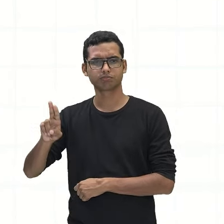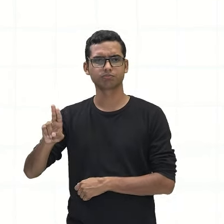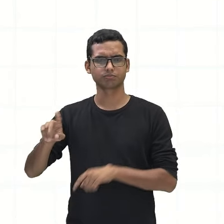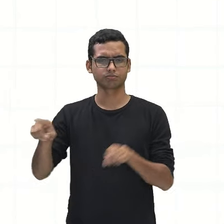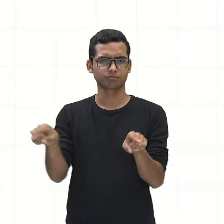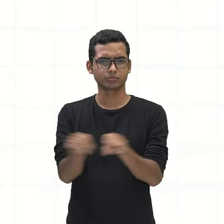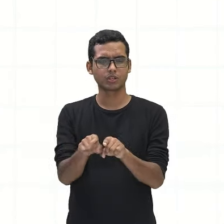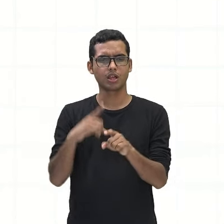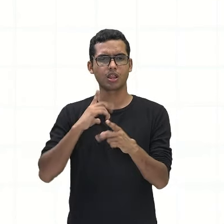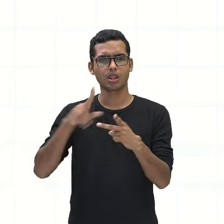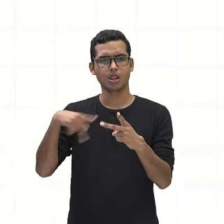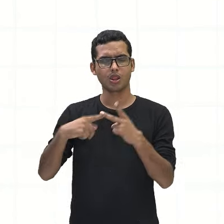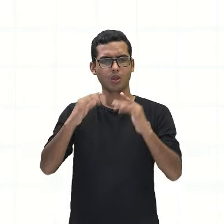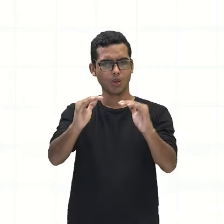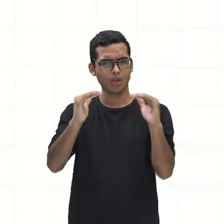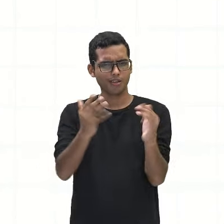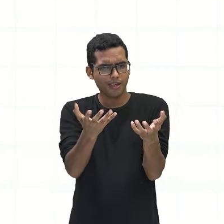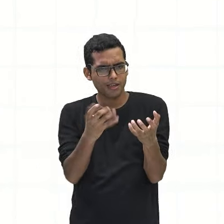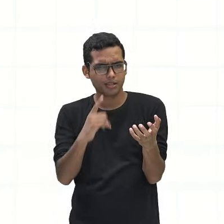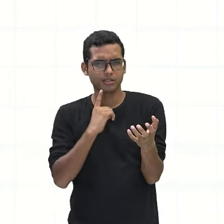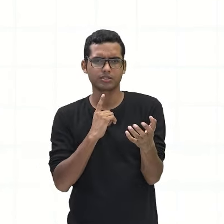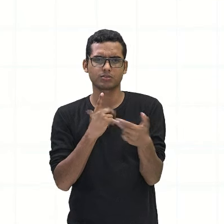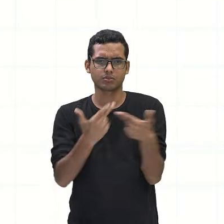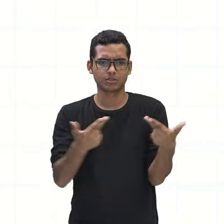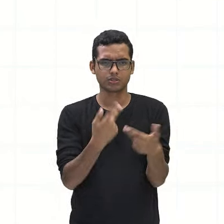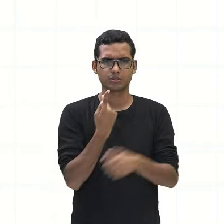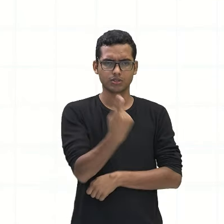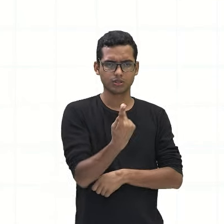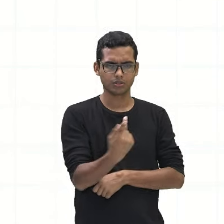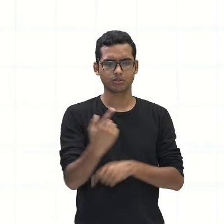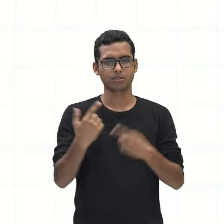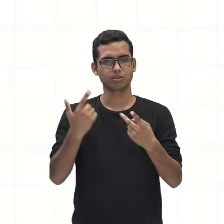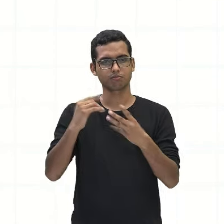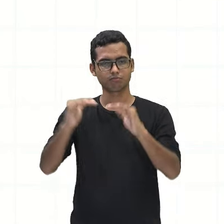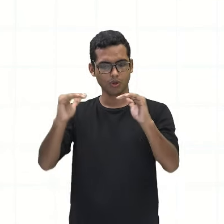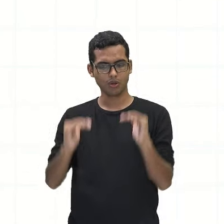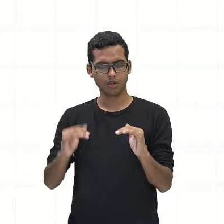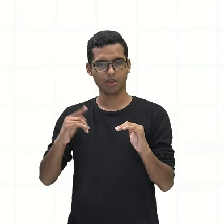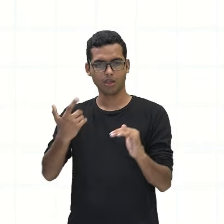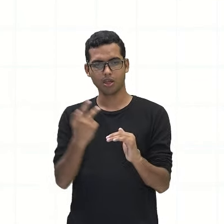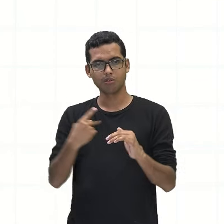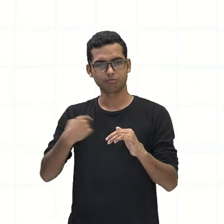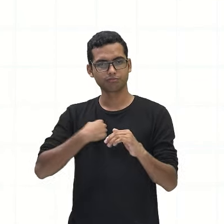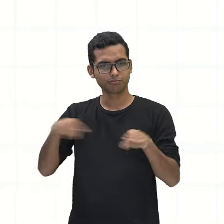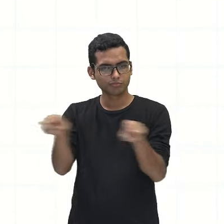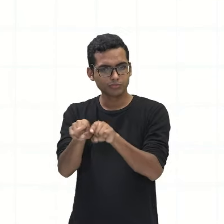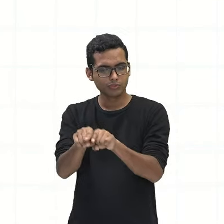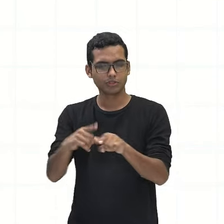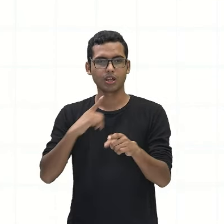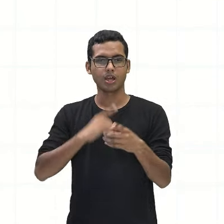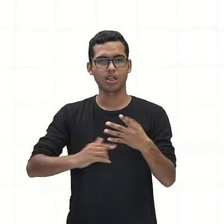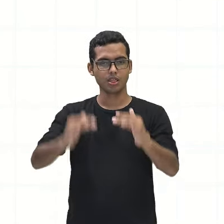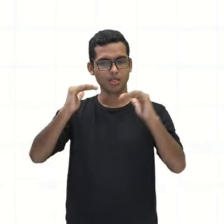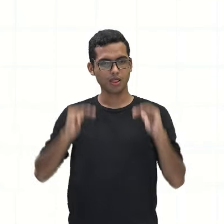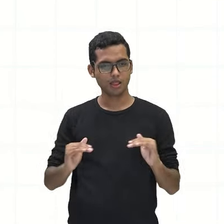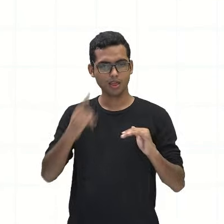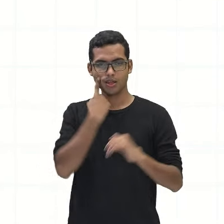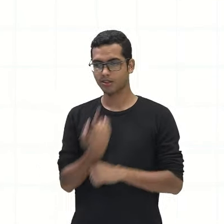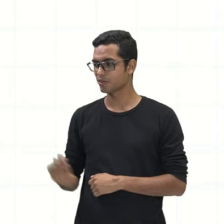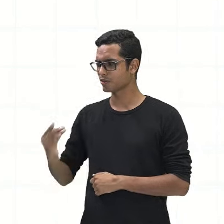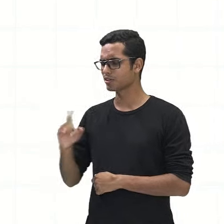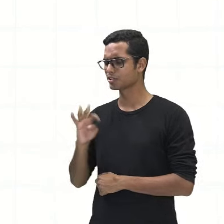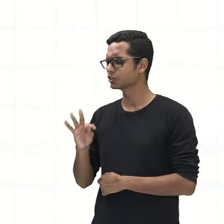que tivesse alguma coisa entre nós, sabe? Eu também. Tipo o quê? Um muro, um rio